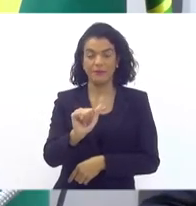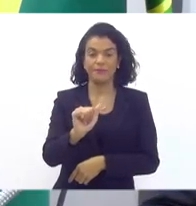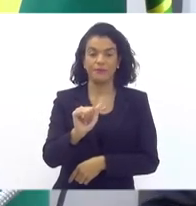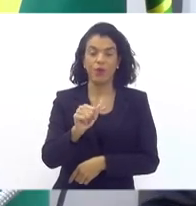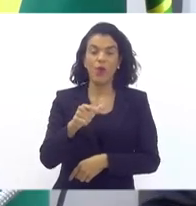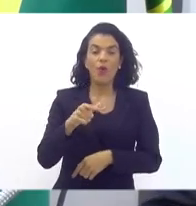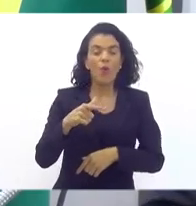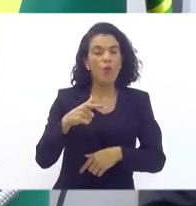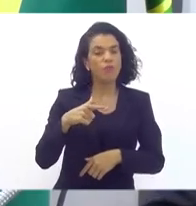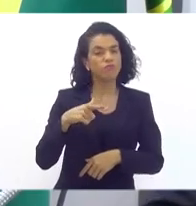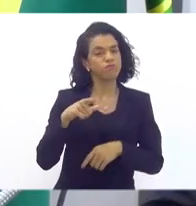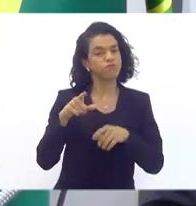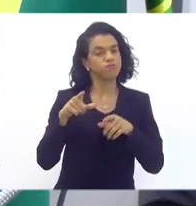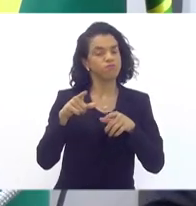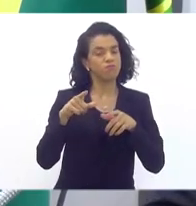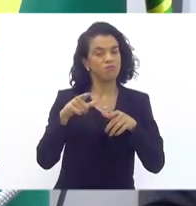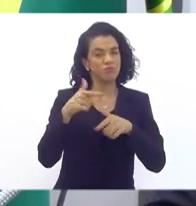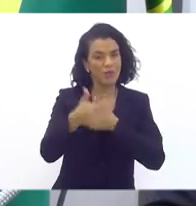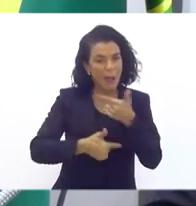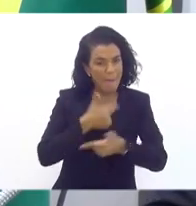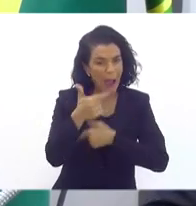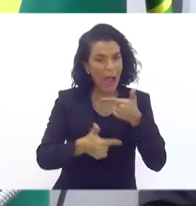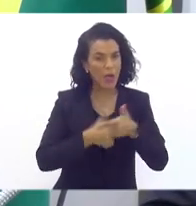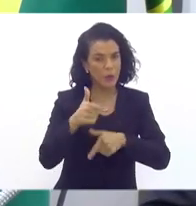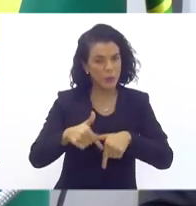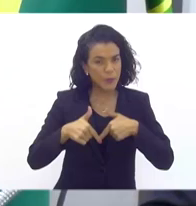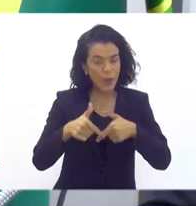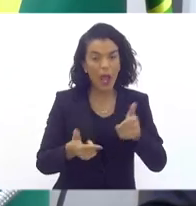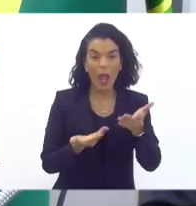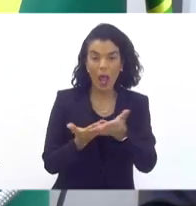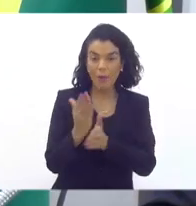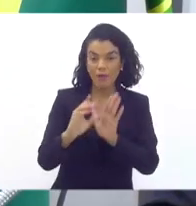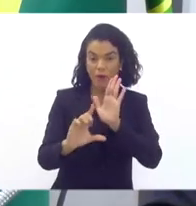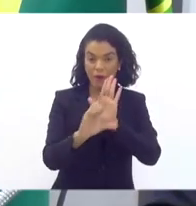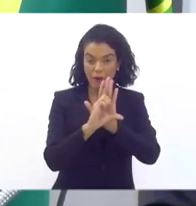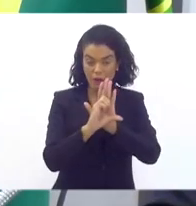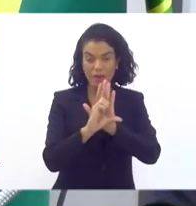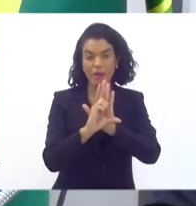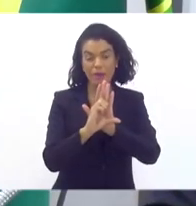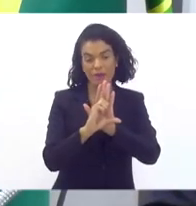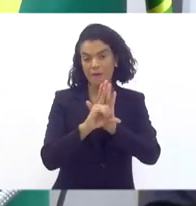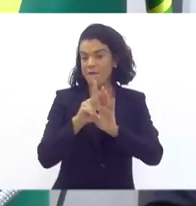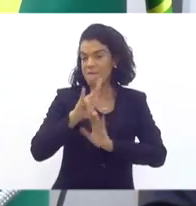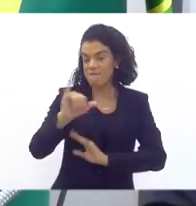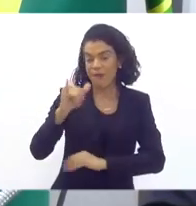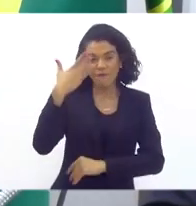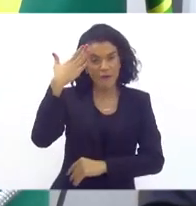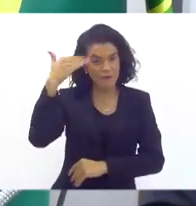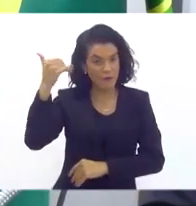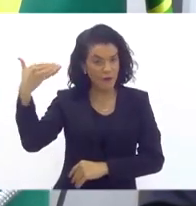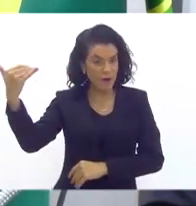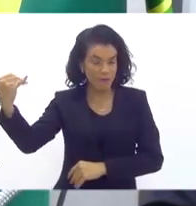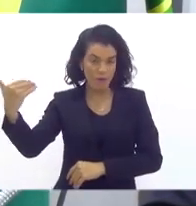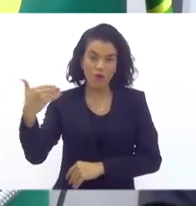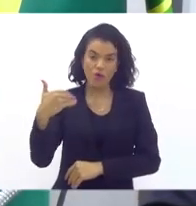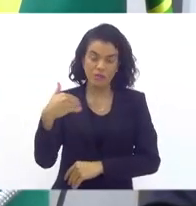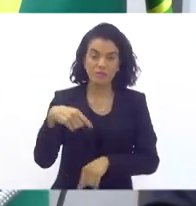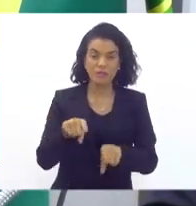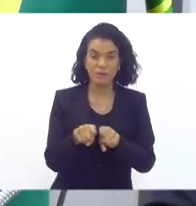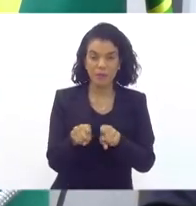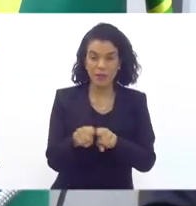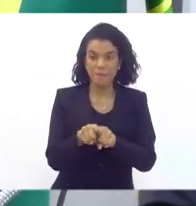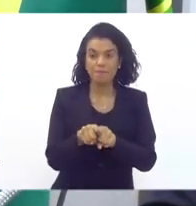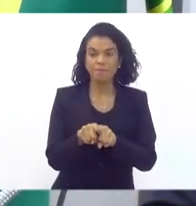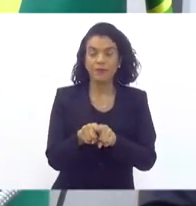combativo aprovou recentemente a lei pra Jazz que vai ficar conhecida nessa legislatura um Marco dessa legislatura